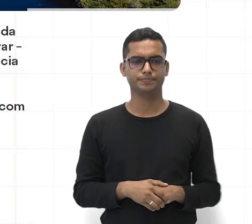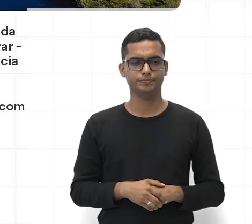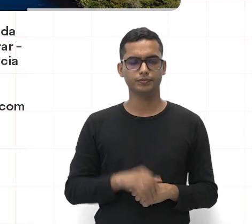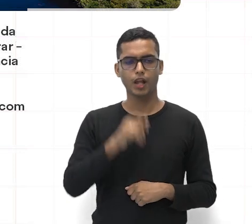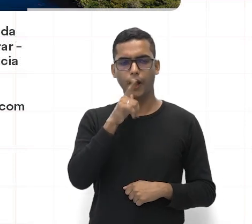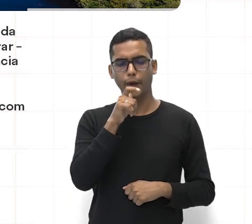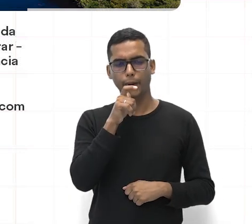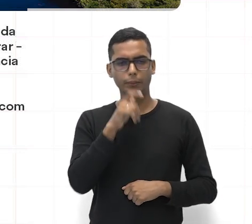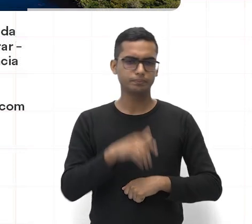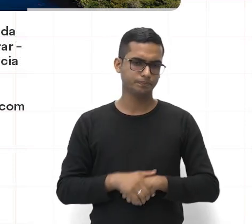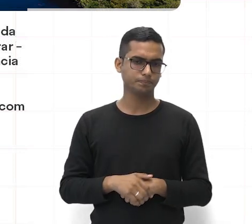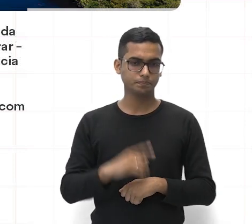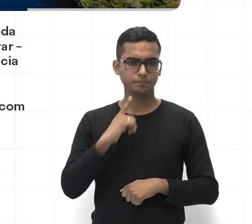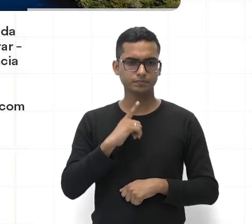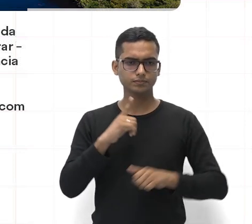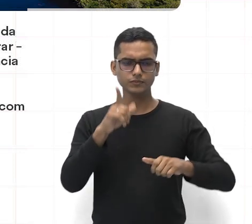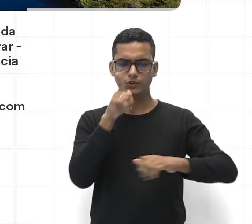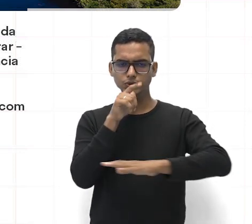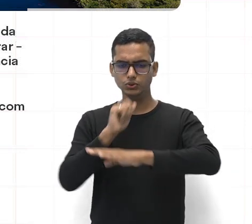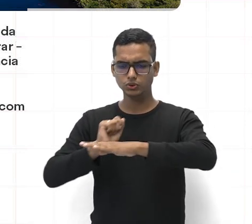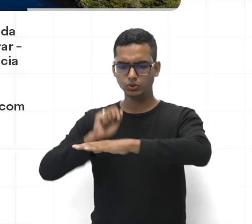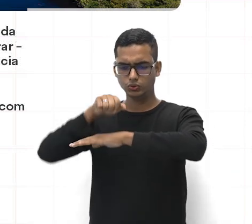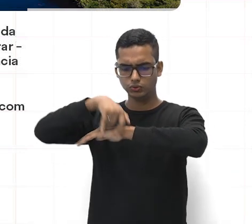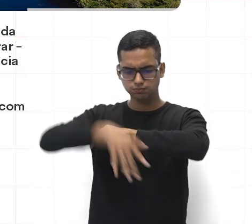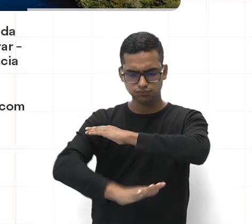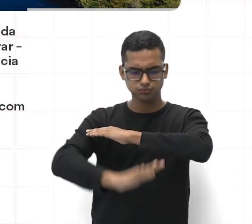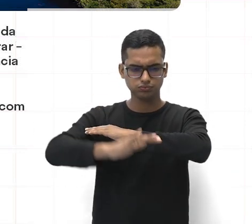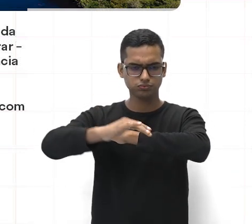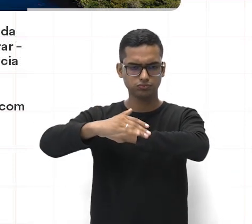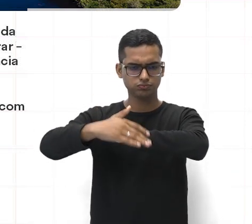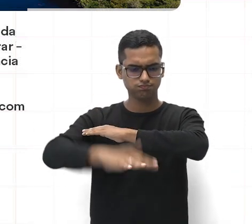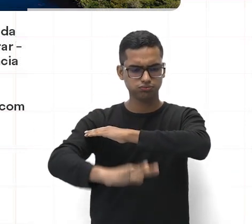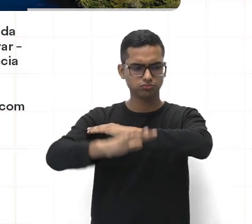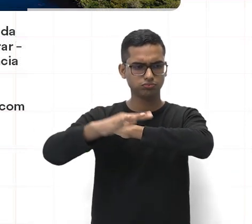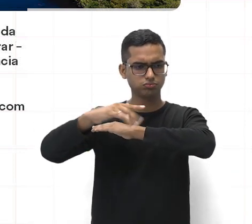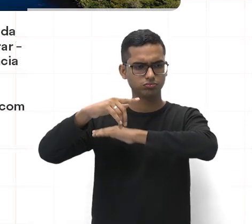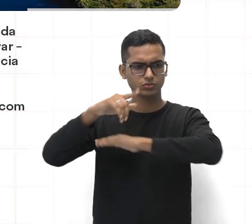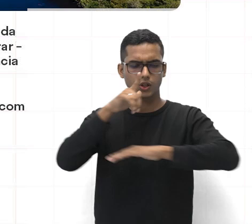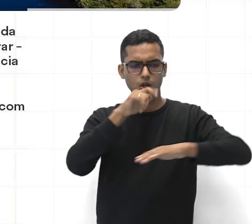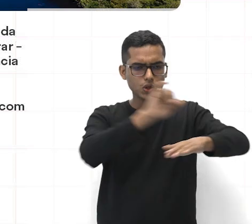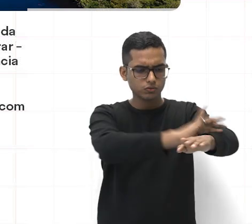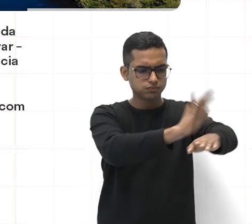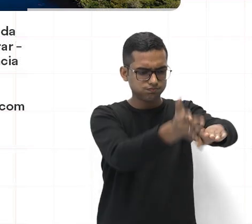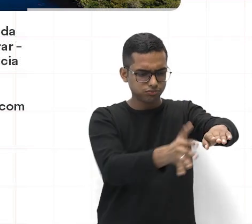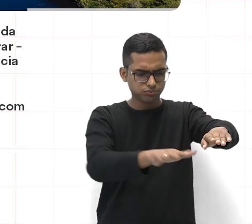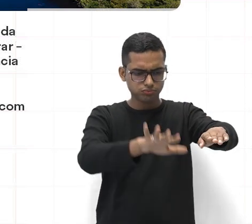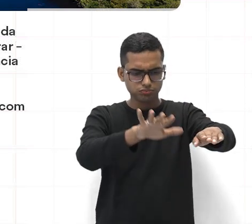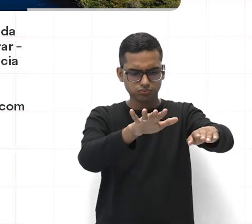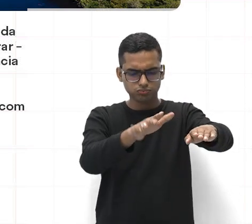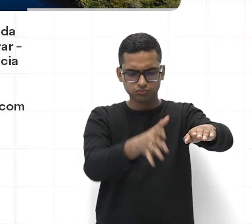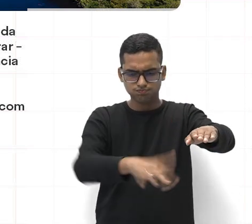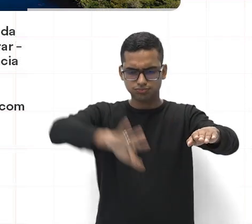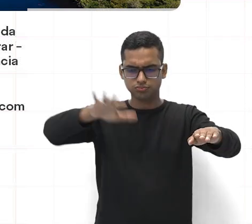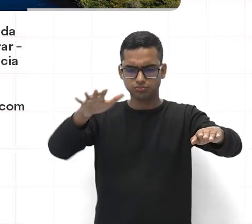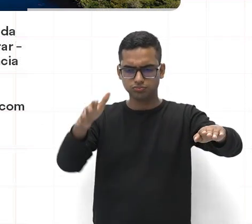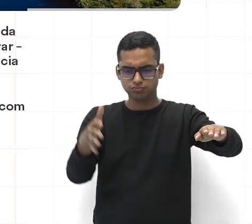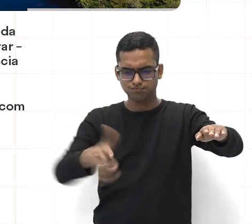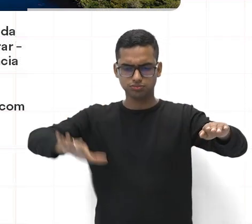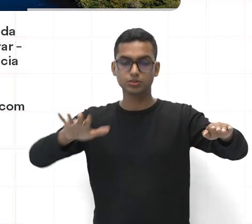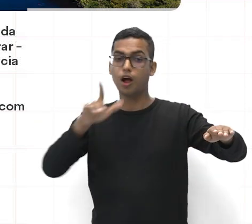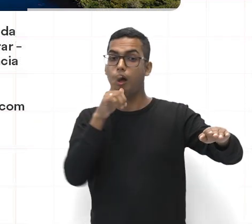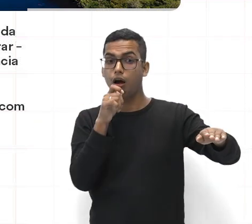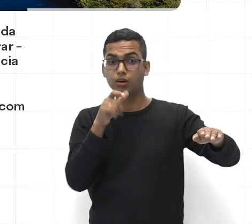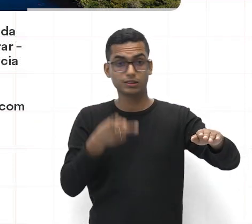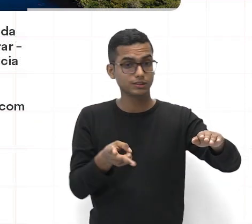eles apresentam muitas quedas d'água devido aos acentuados desníveis do terreno. Então, as suas águas,